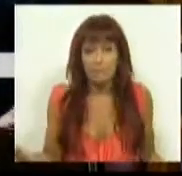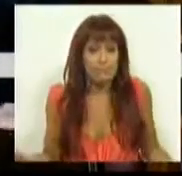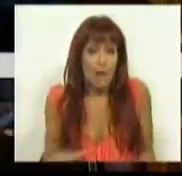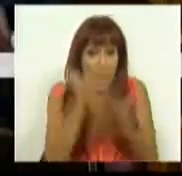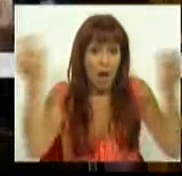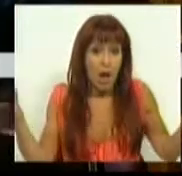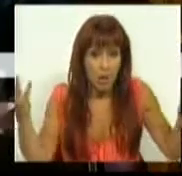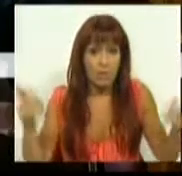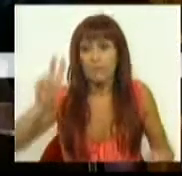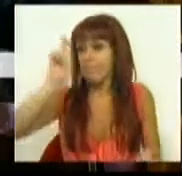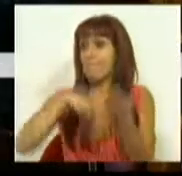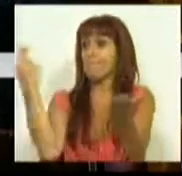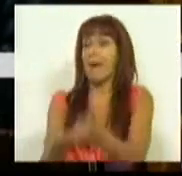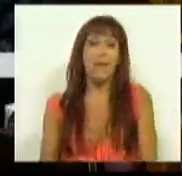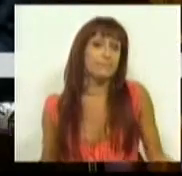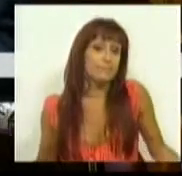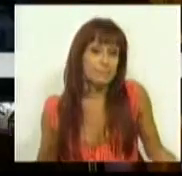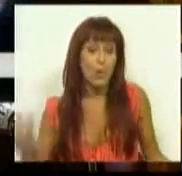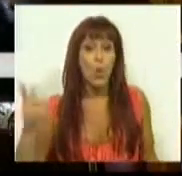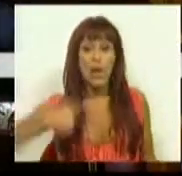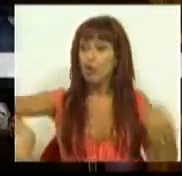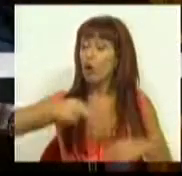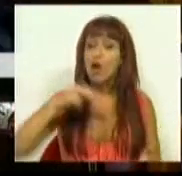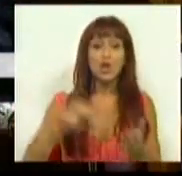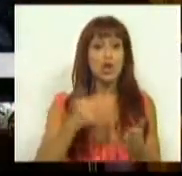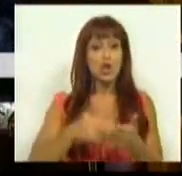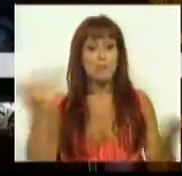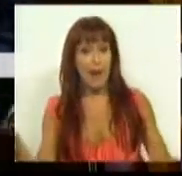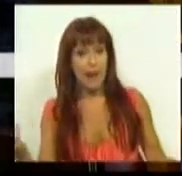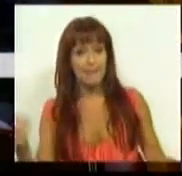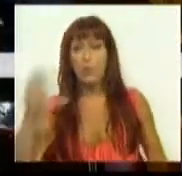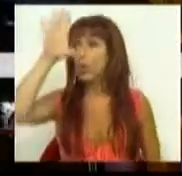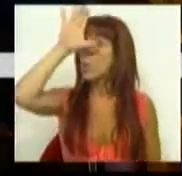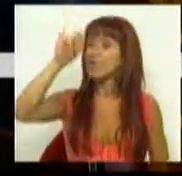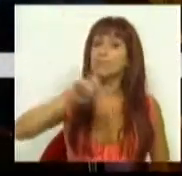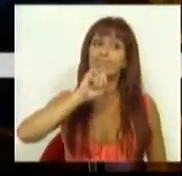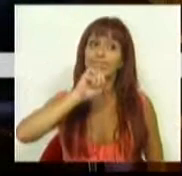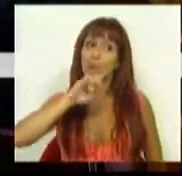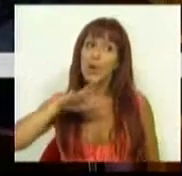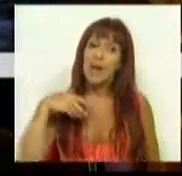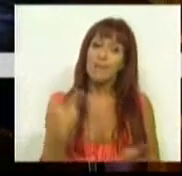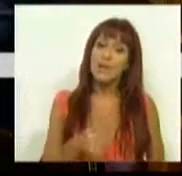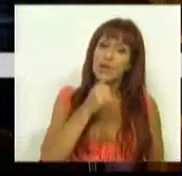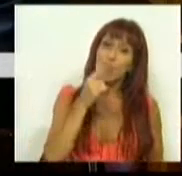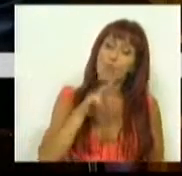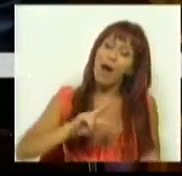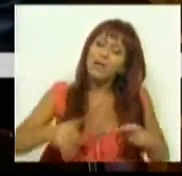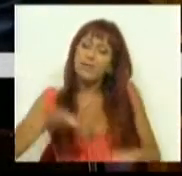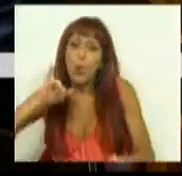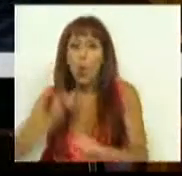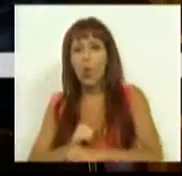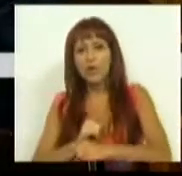obviamente, caiu. E quando todos nós esperávamos que o Governo pudesse apresentar uma medida